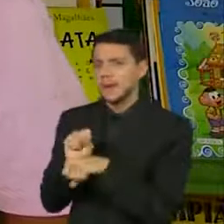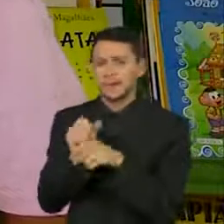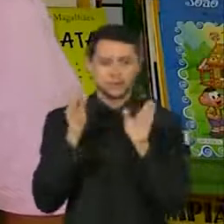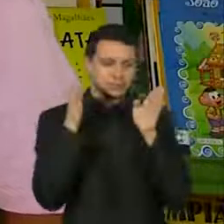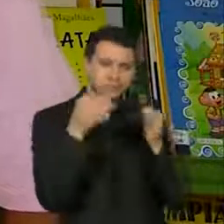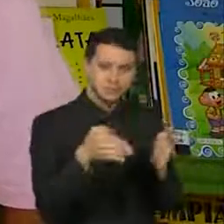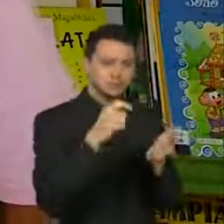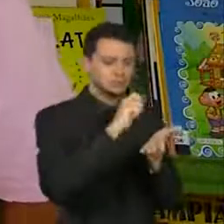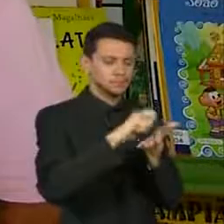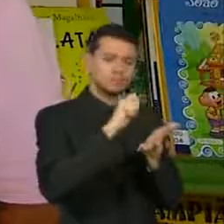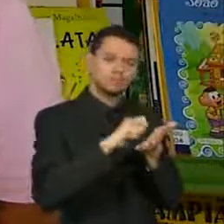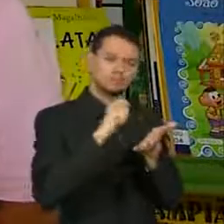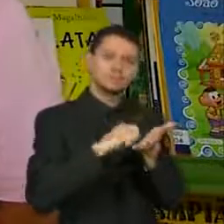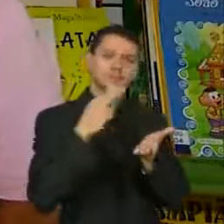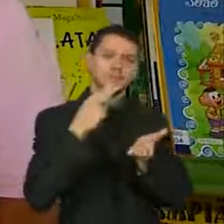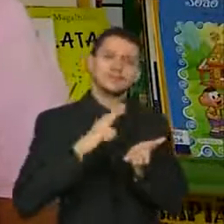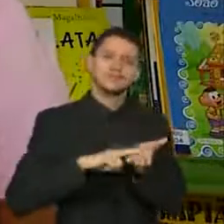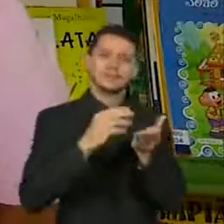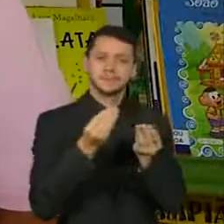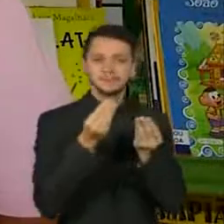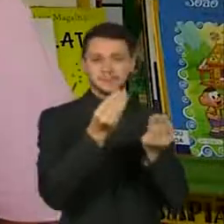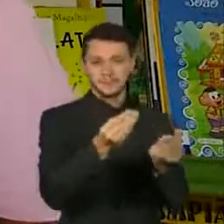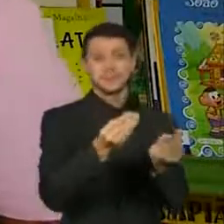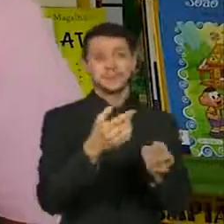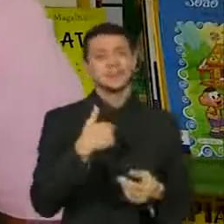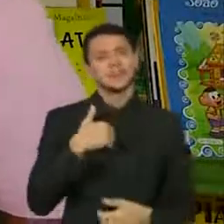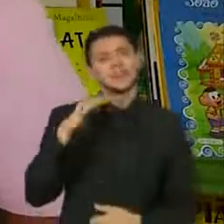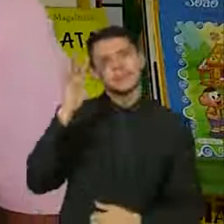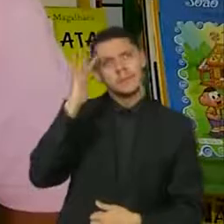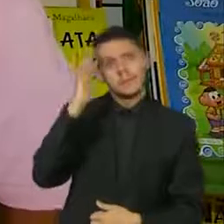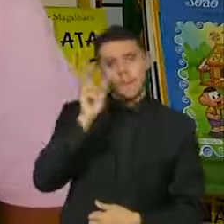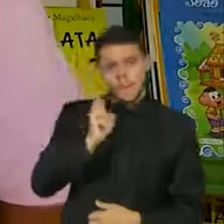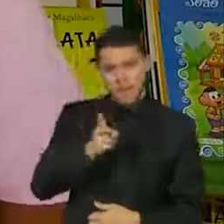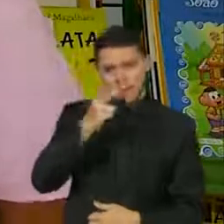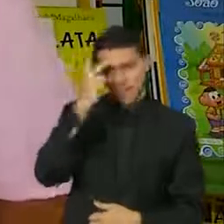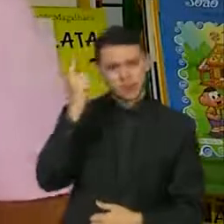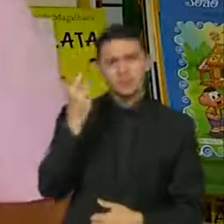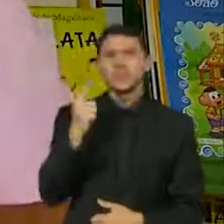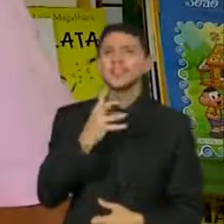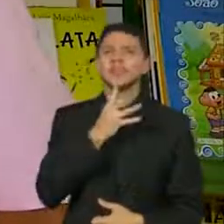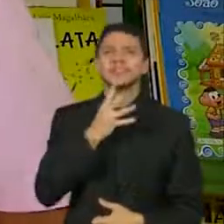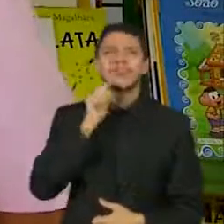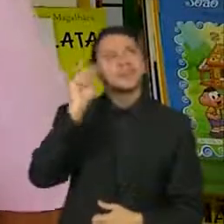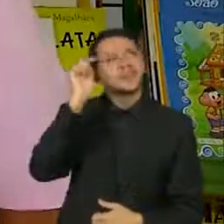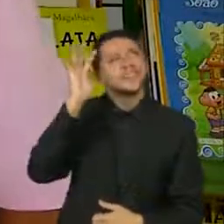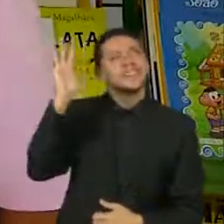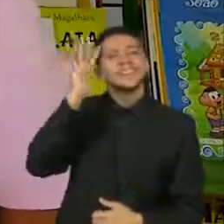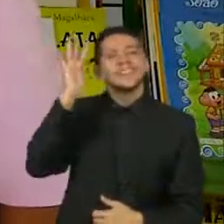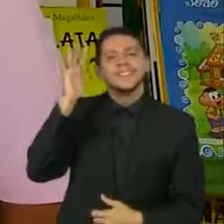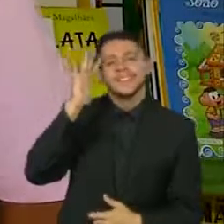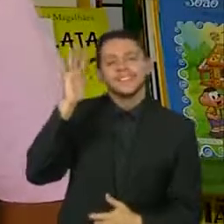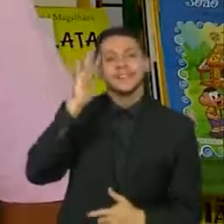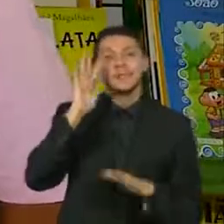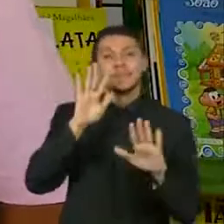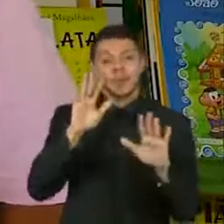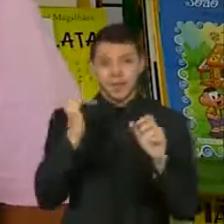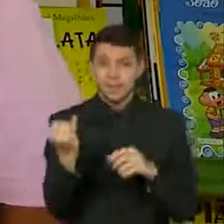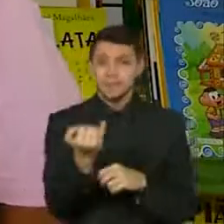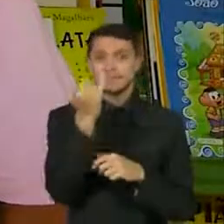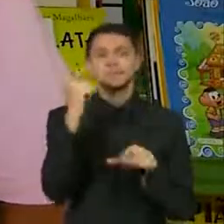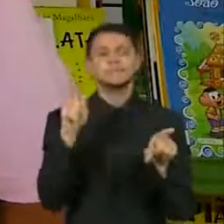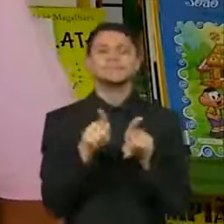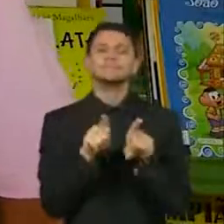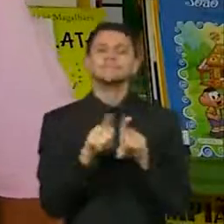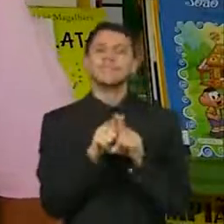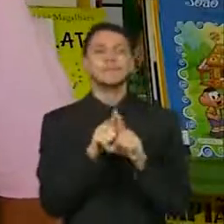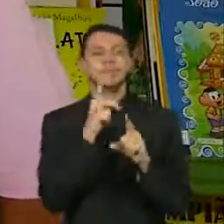fico imaginando, assim, mesmo as pessoas não tendo esse conhecimento filosófico, como que isso é importante de chegar, de ter